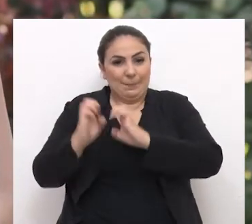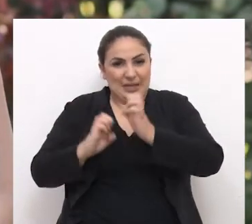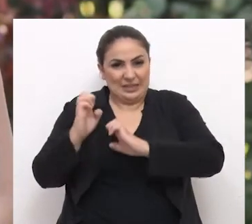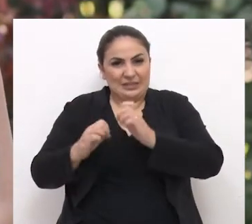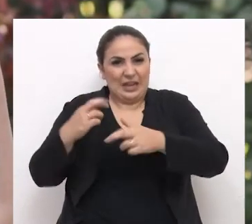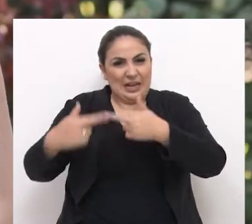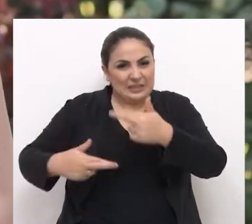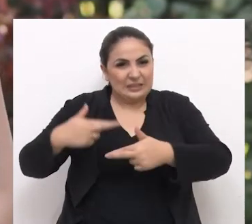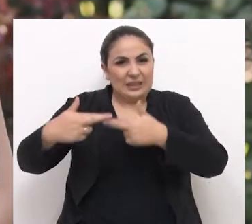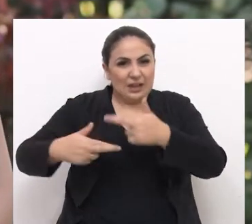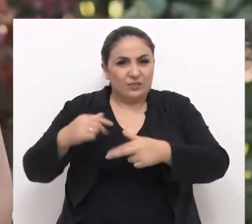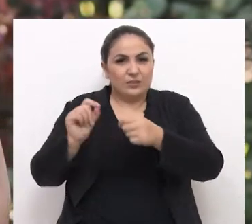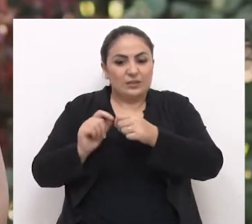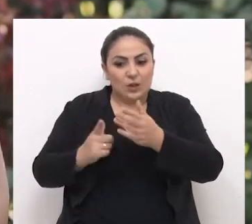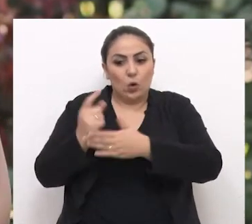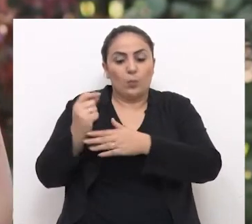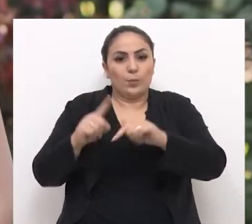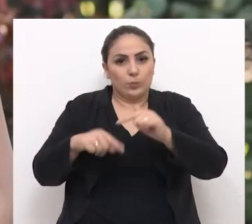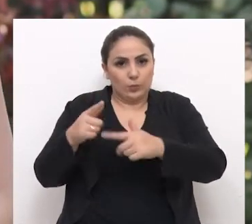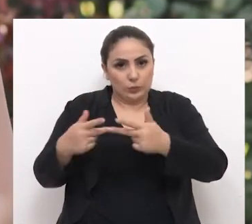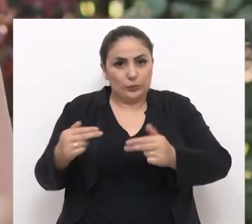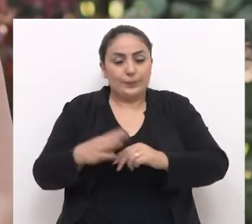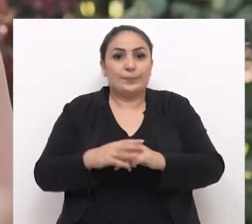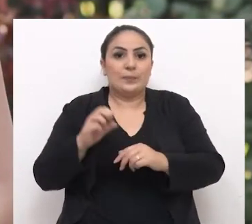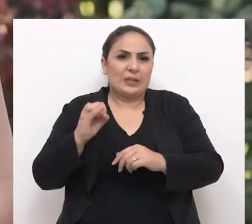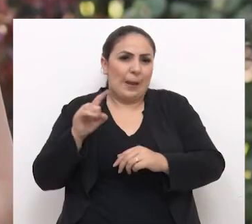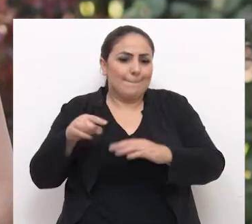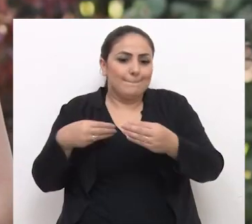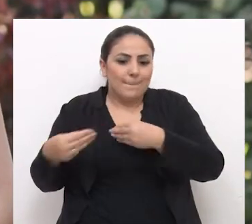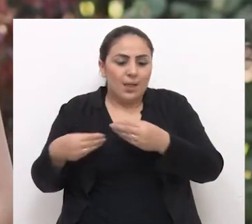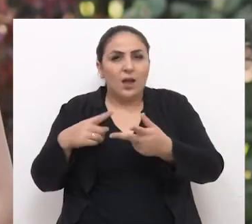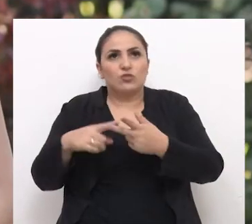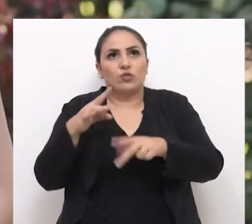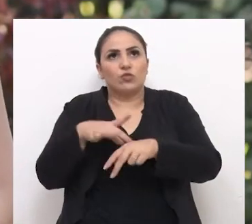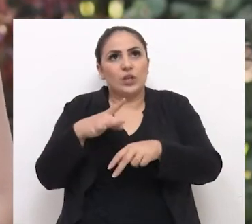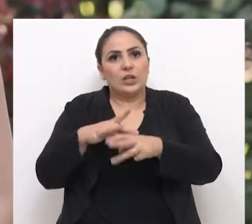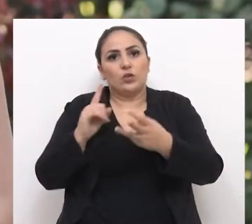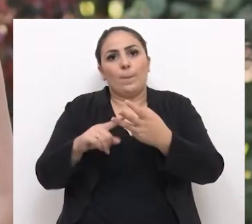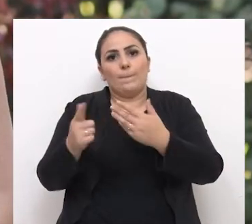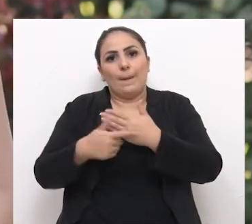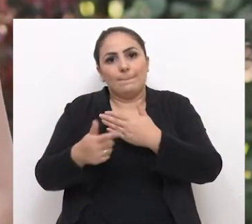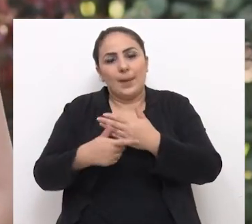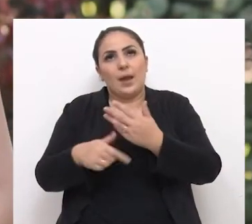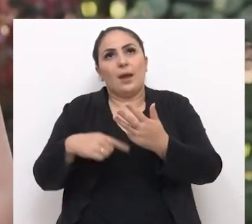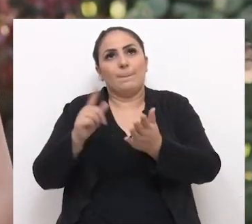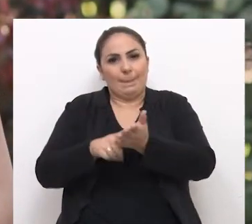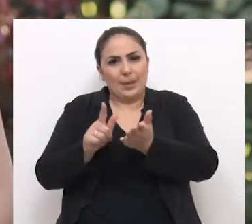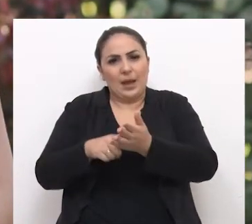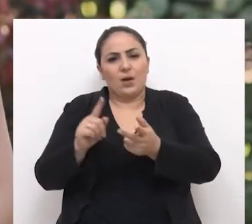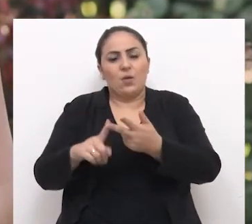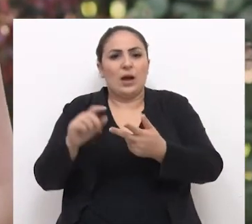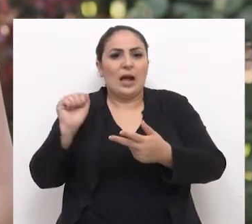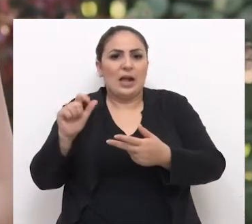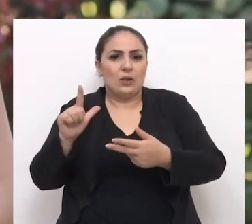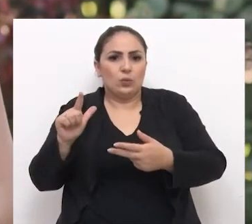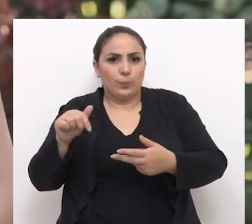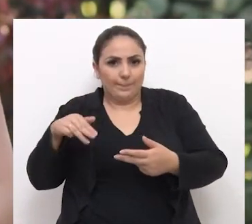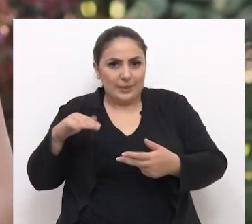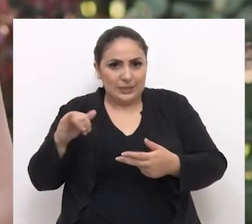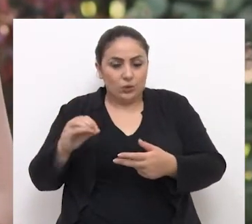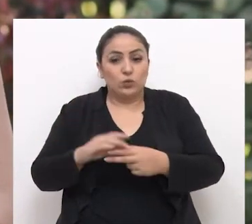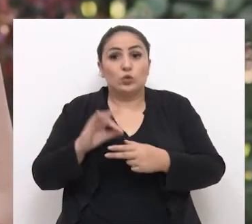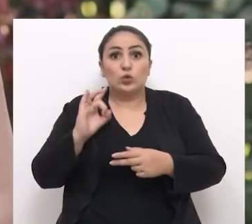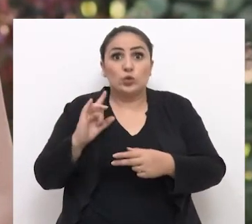cooperativas de reciclagem ou empresas que compram resíduos, seja plástico, vidro, papel, alumínio, e somente